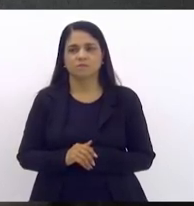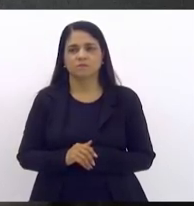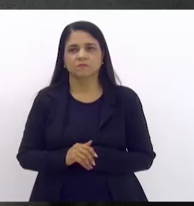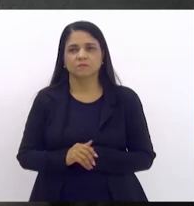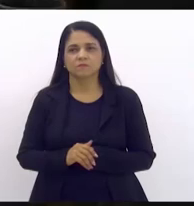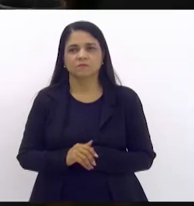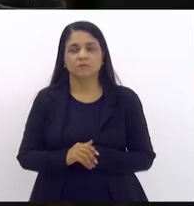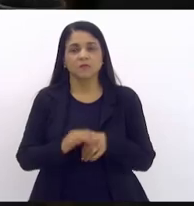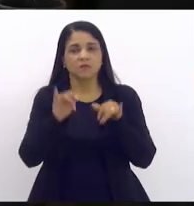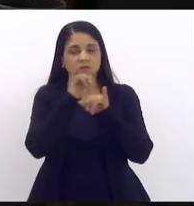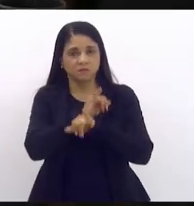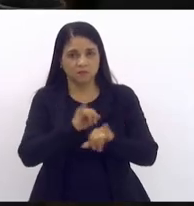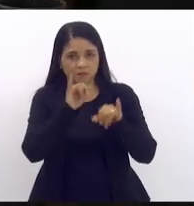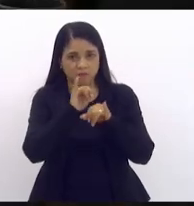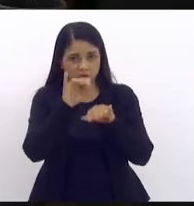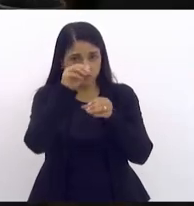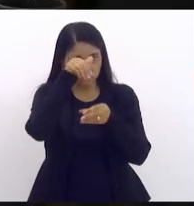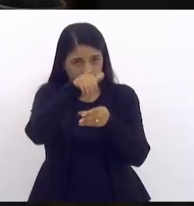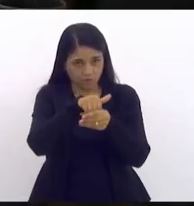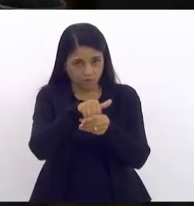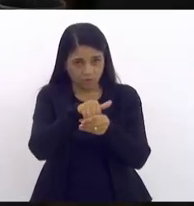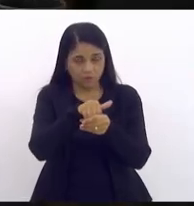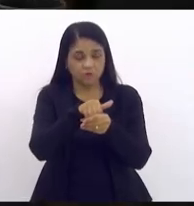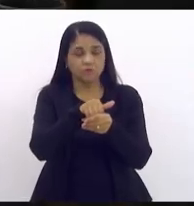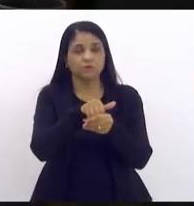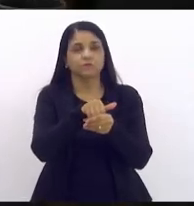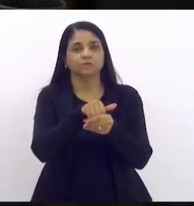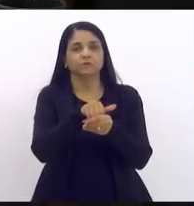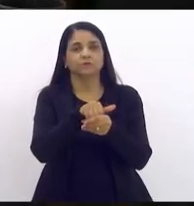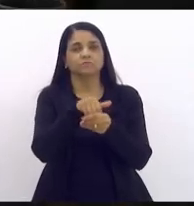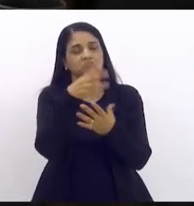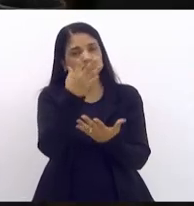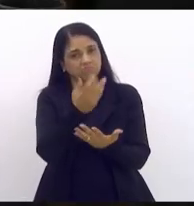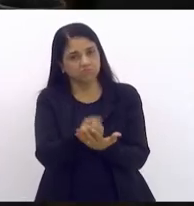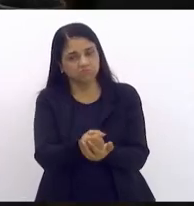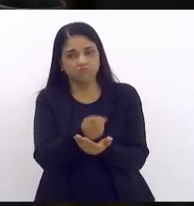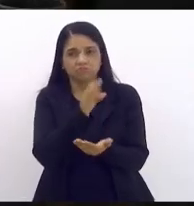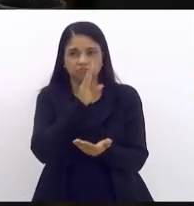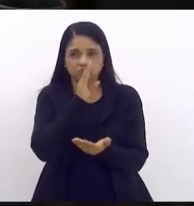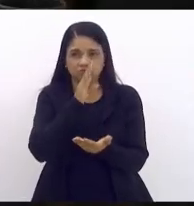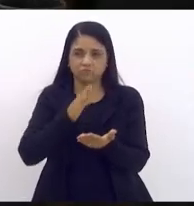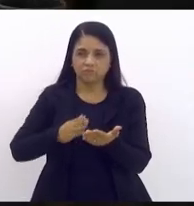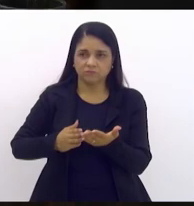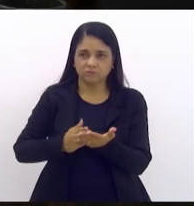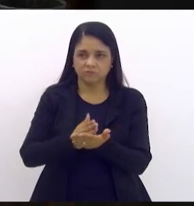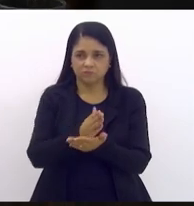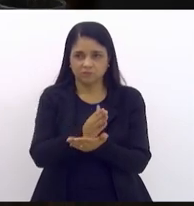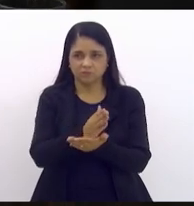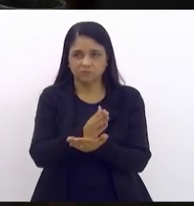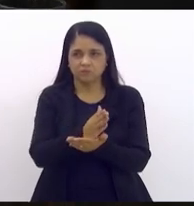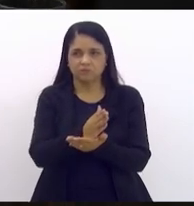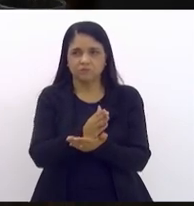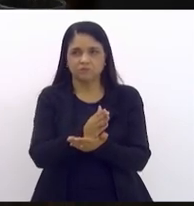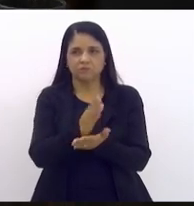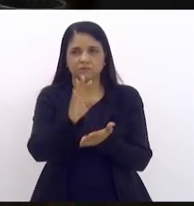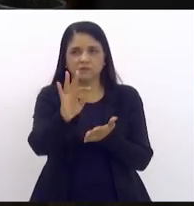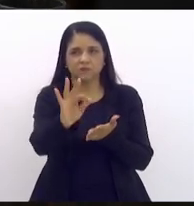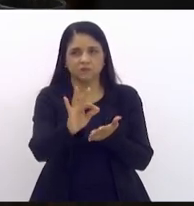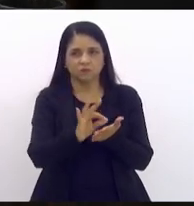Feitas as declarações de voto, em votação. Pessoas que aprovam, permaneçam como estão, aprovado, vai